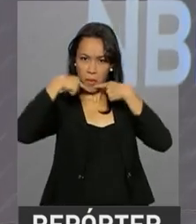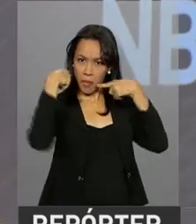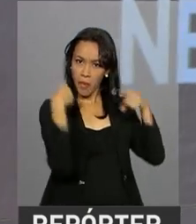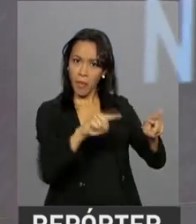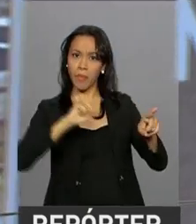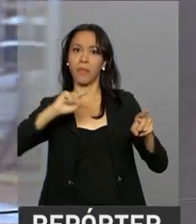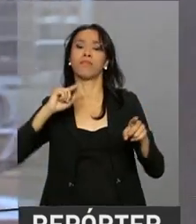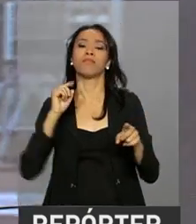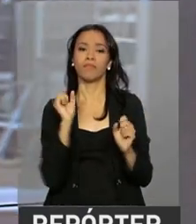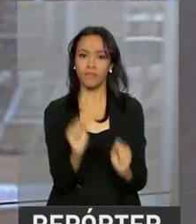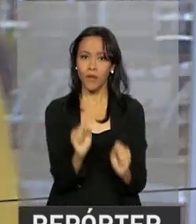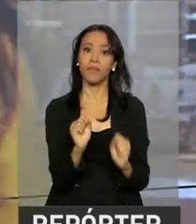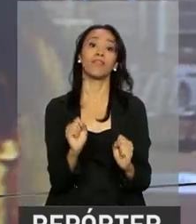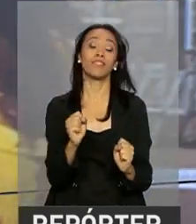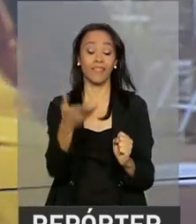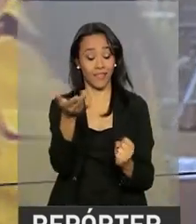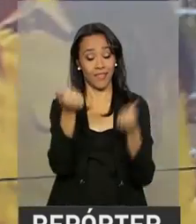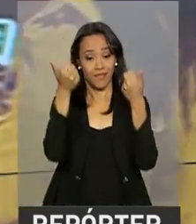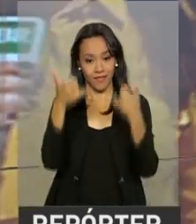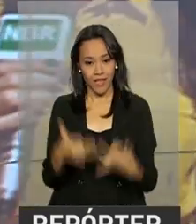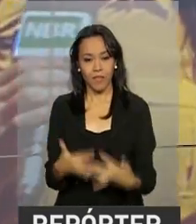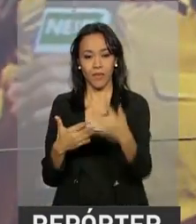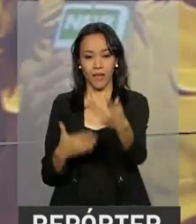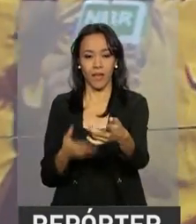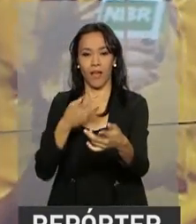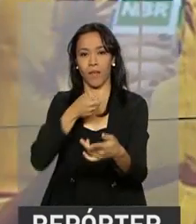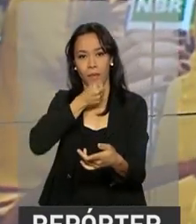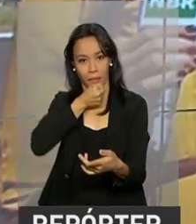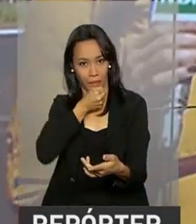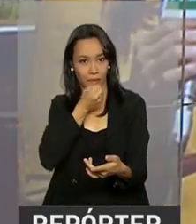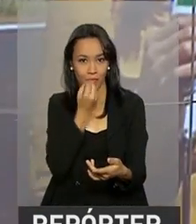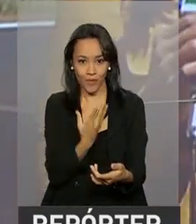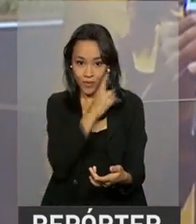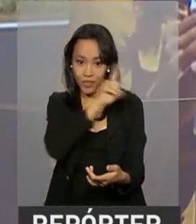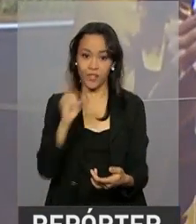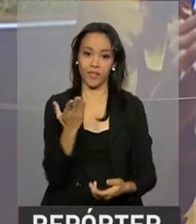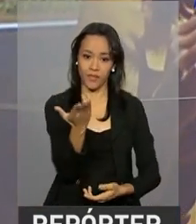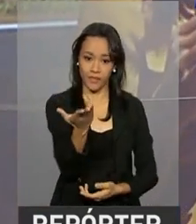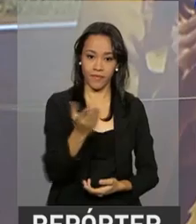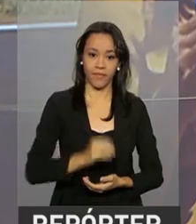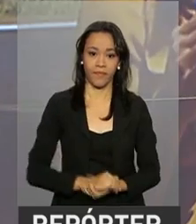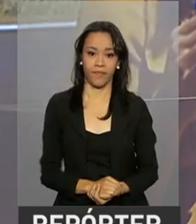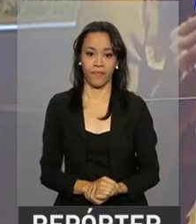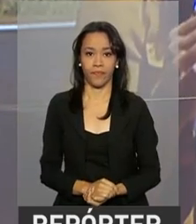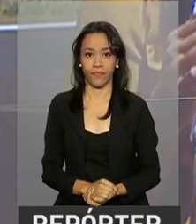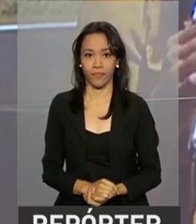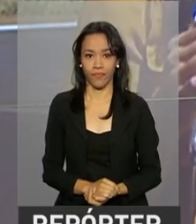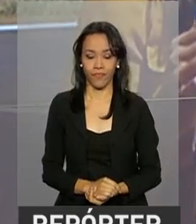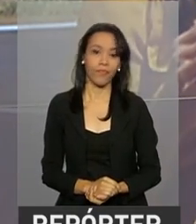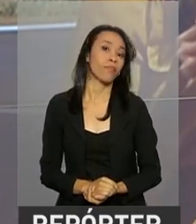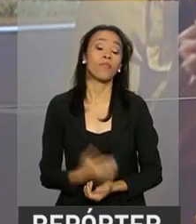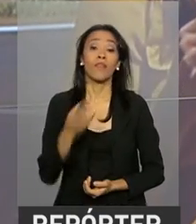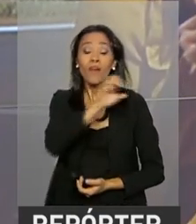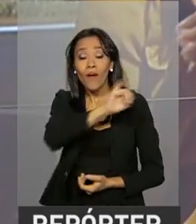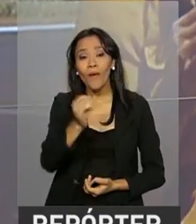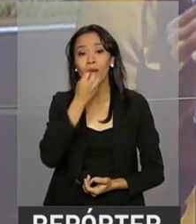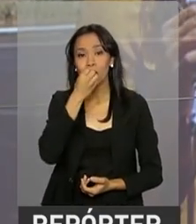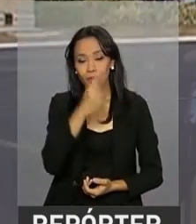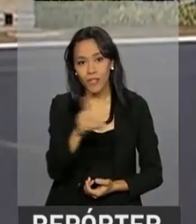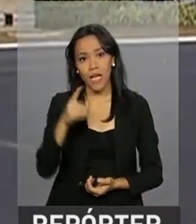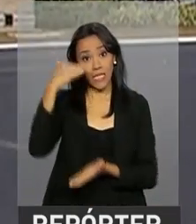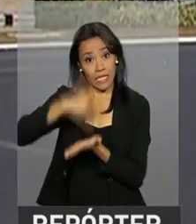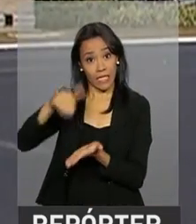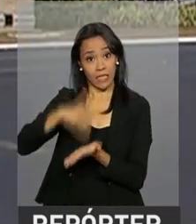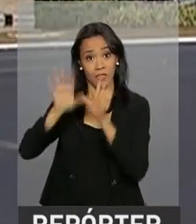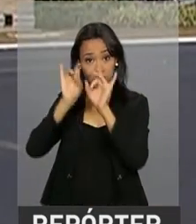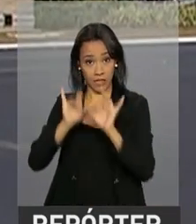Paola de Horto tem as informações ao vivo para a gente. Olá, Paola, bom dia. Oi, Leandro, bom dia. A Secretaria